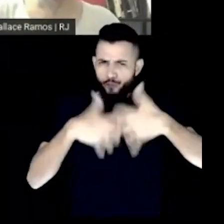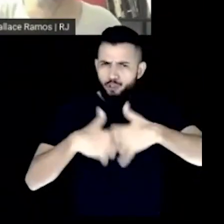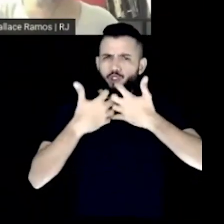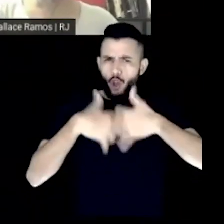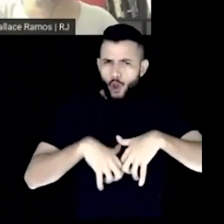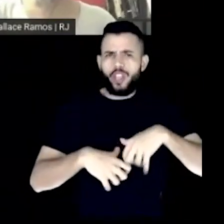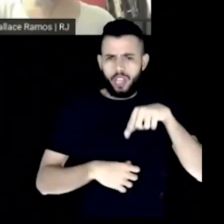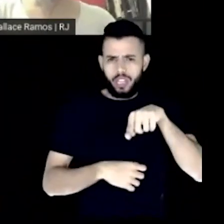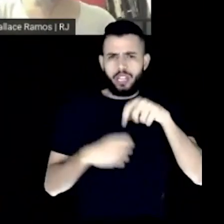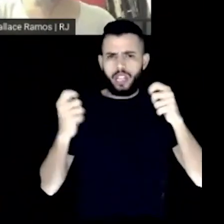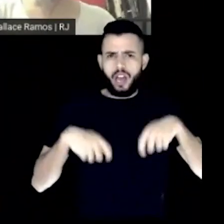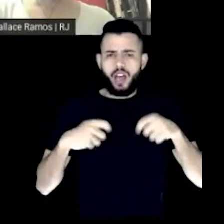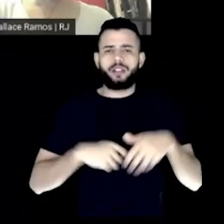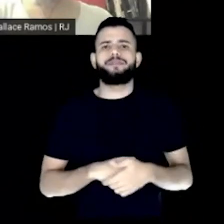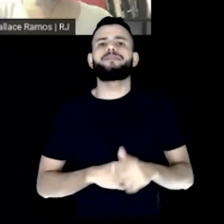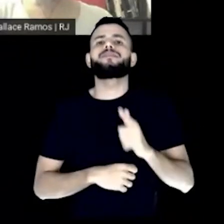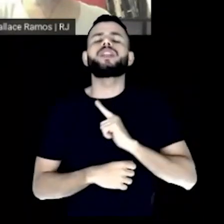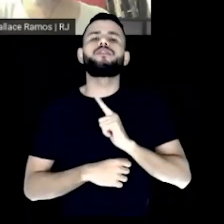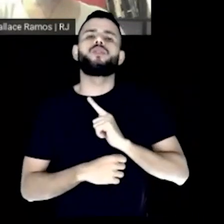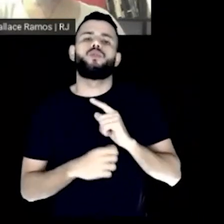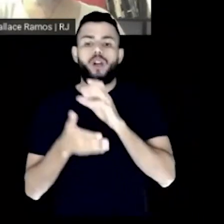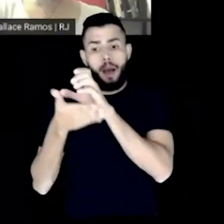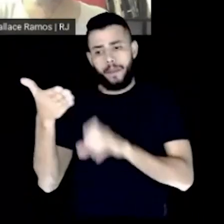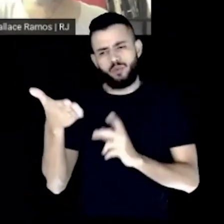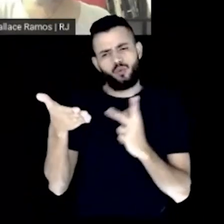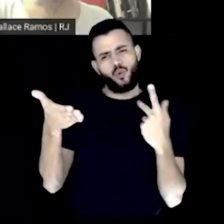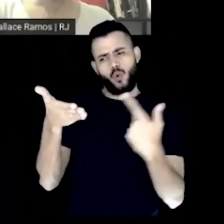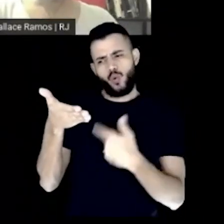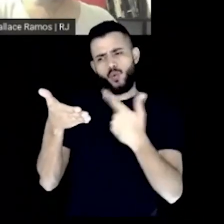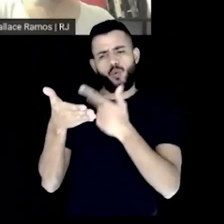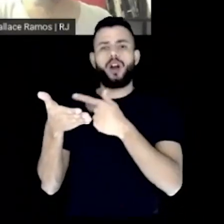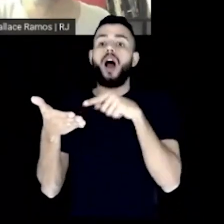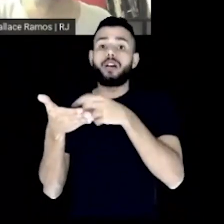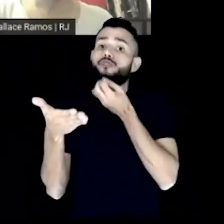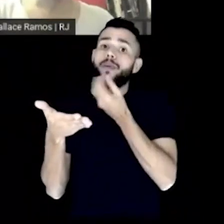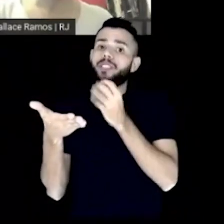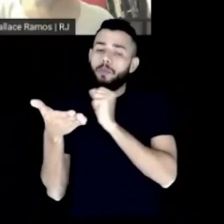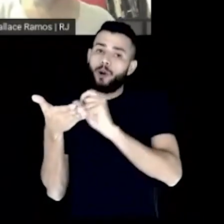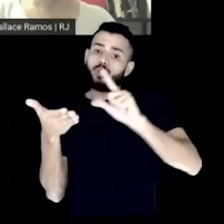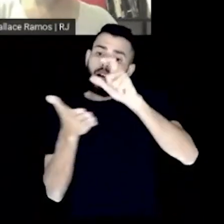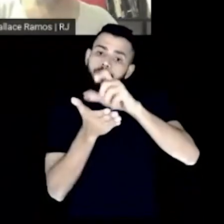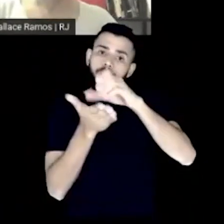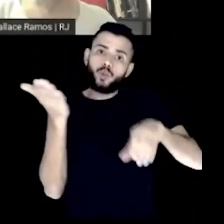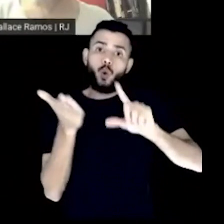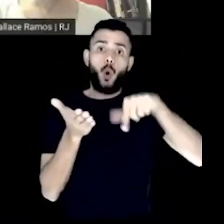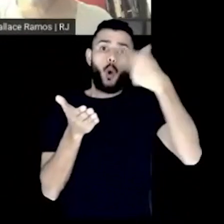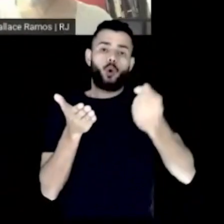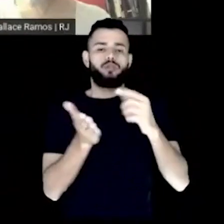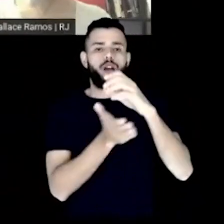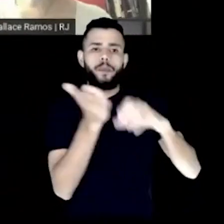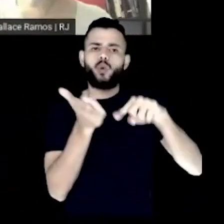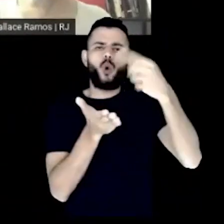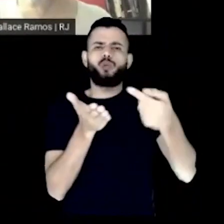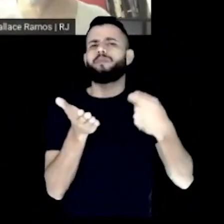se funcionava. Eu, por exemplo, eu acho que eu tive um capítulo todo cortado, ela disse, essa informação pode entrar no capítulo anterior e essa aqui no capítulo seguinte,